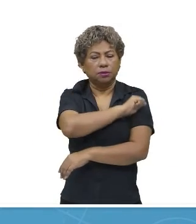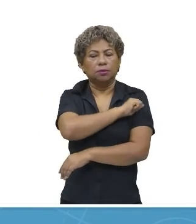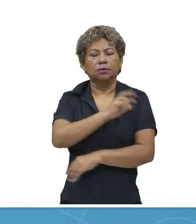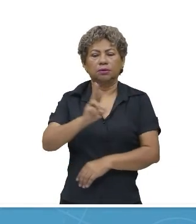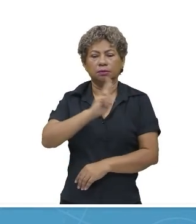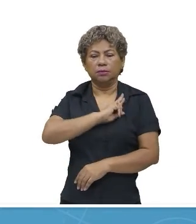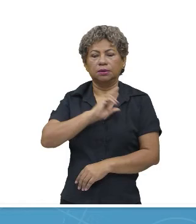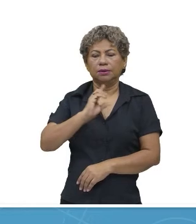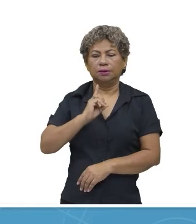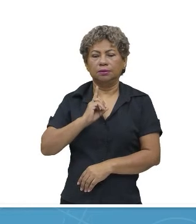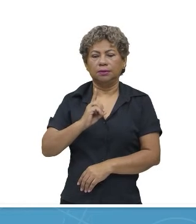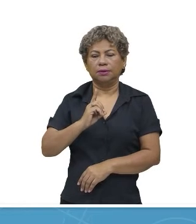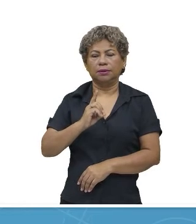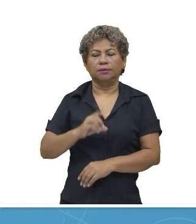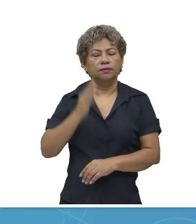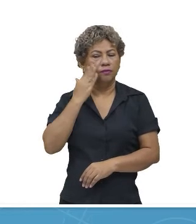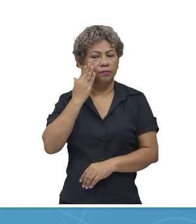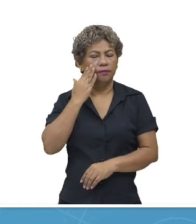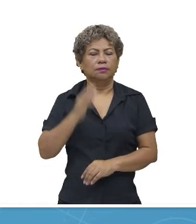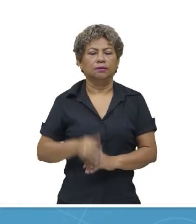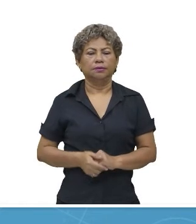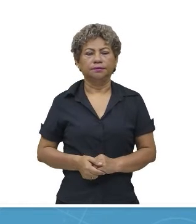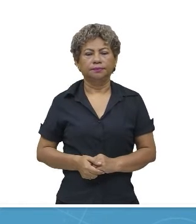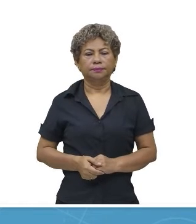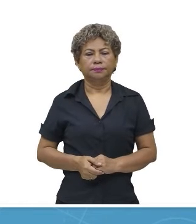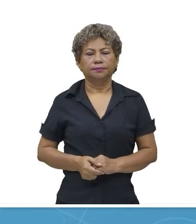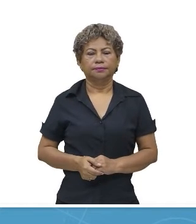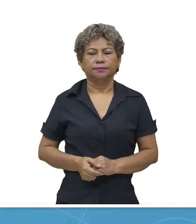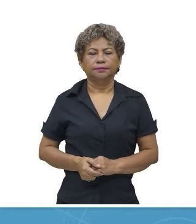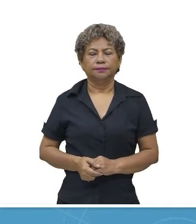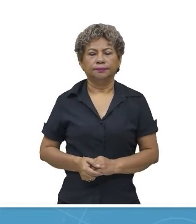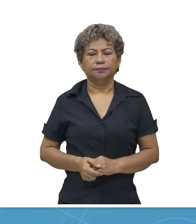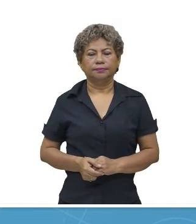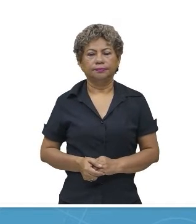conferir. Então, a gente tem que